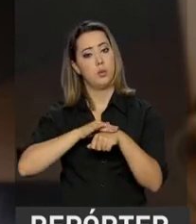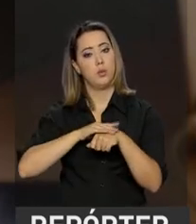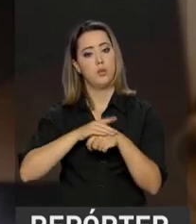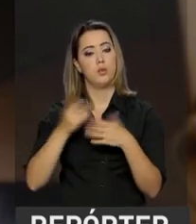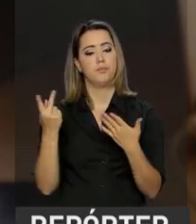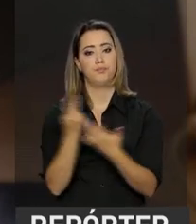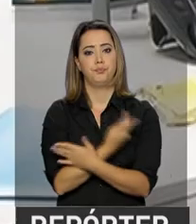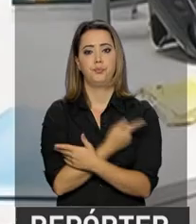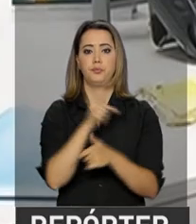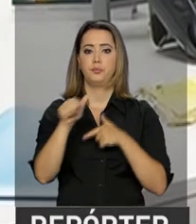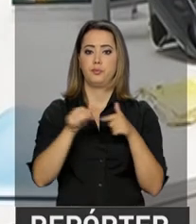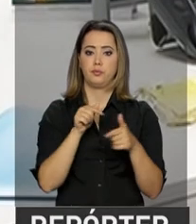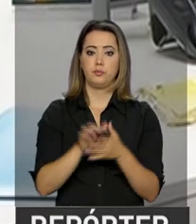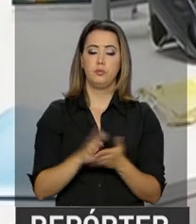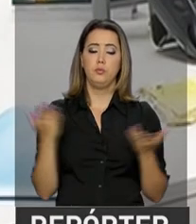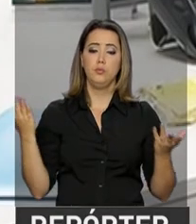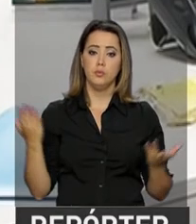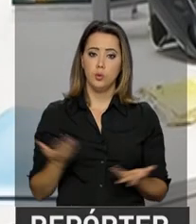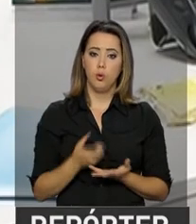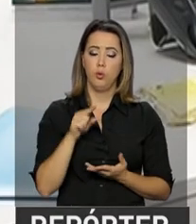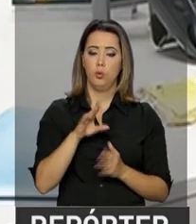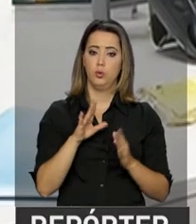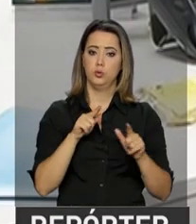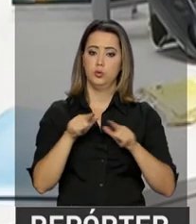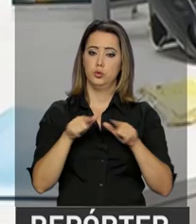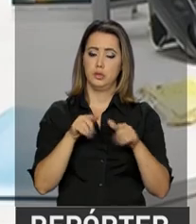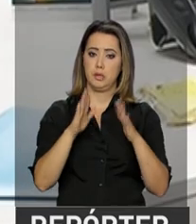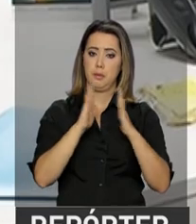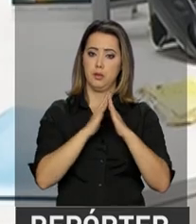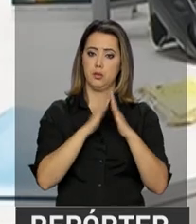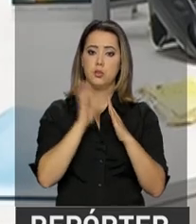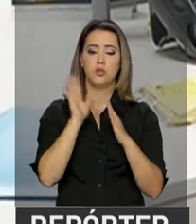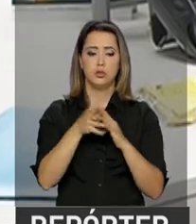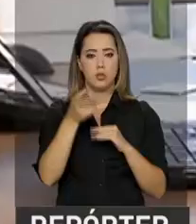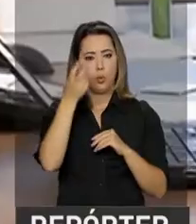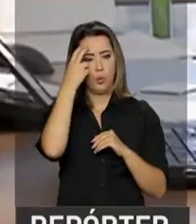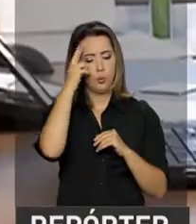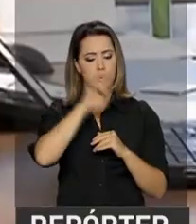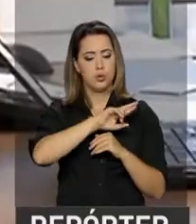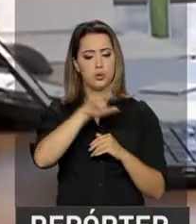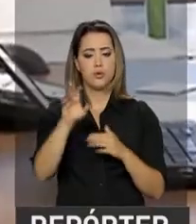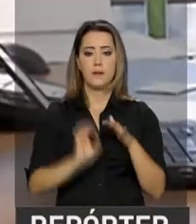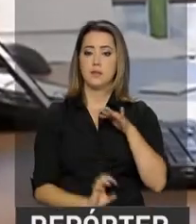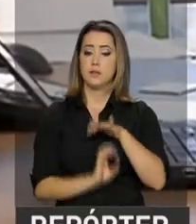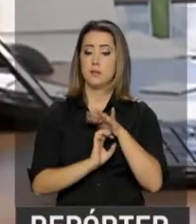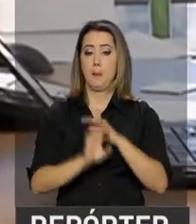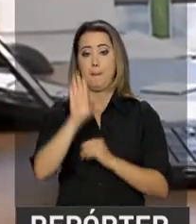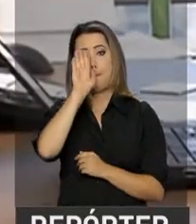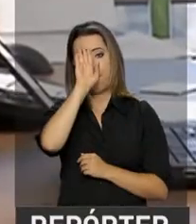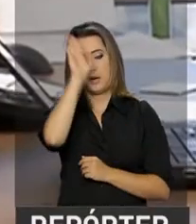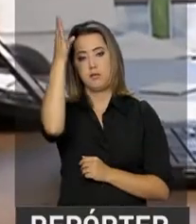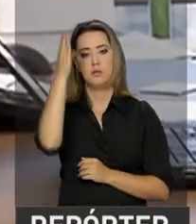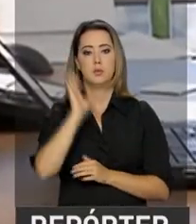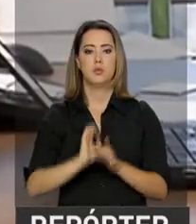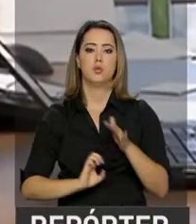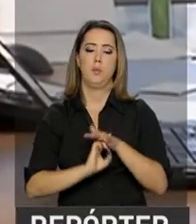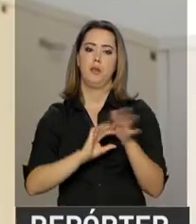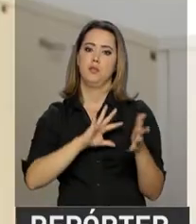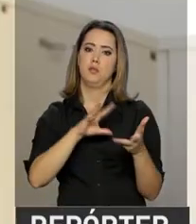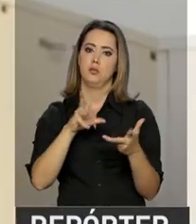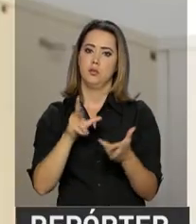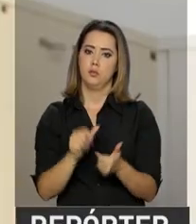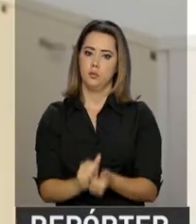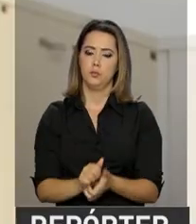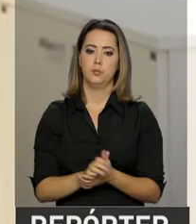de trabalho atualmente o home office já faz parte da cultura de muitas companhias principalmente multinacionais como esta